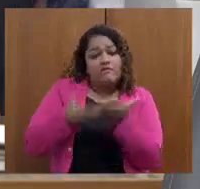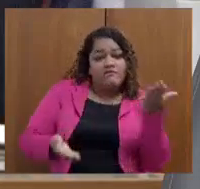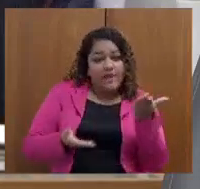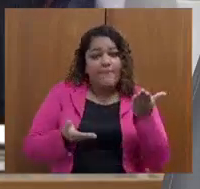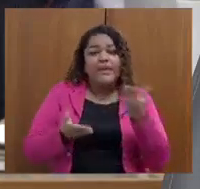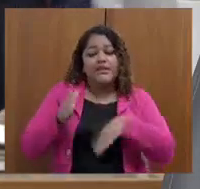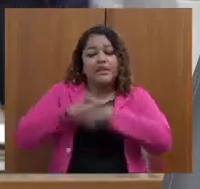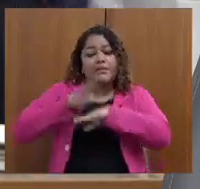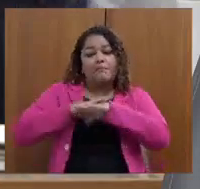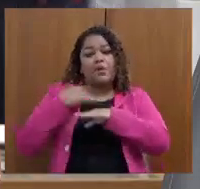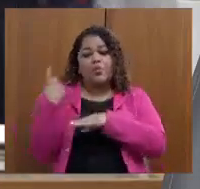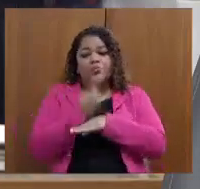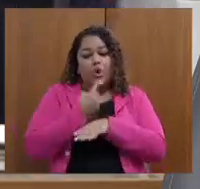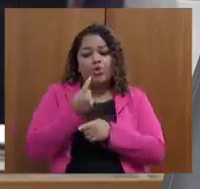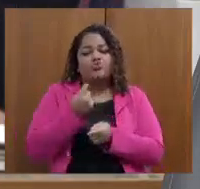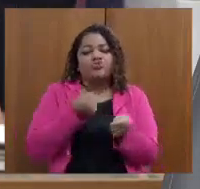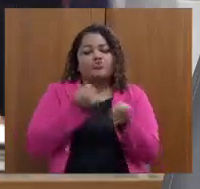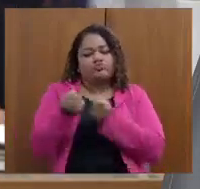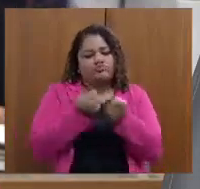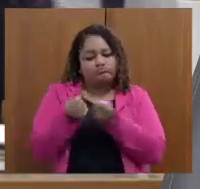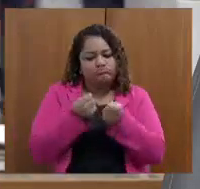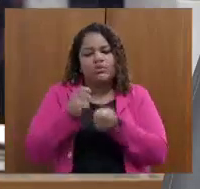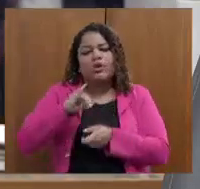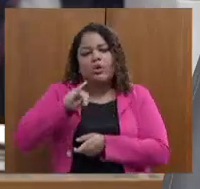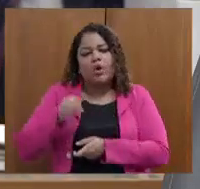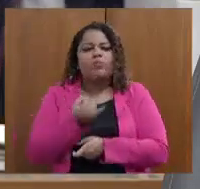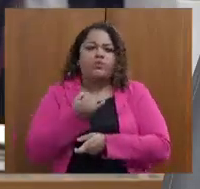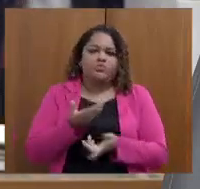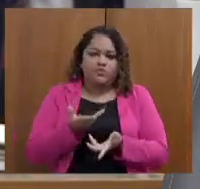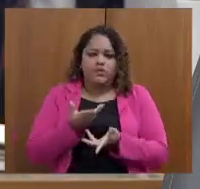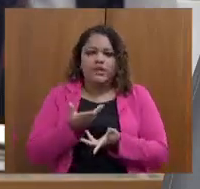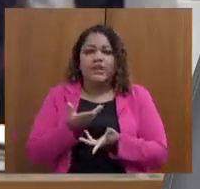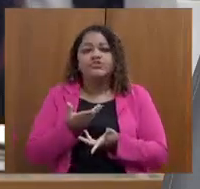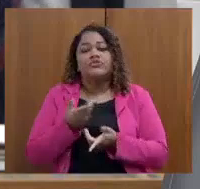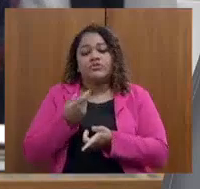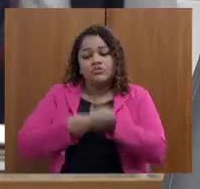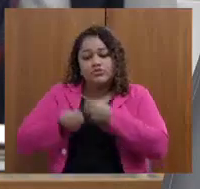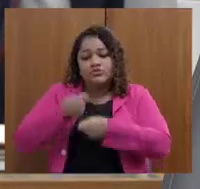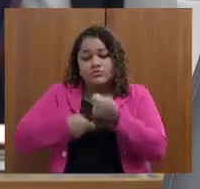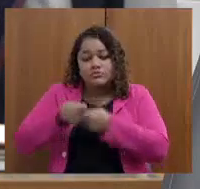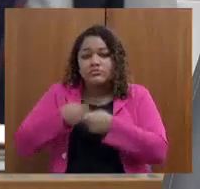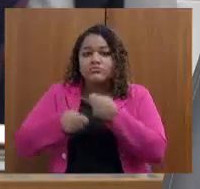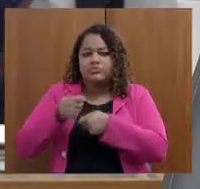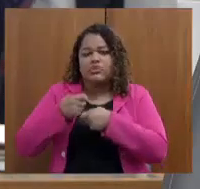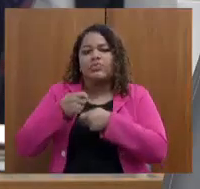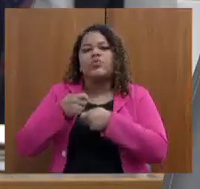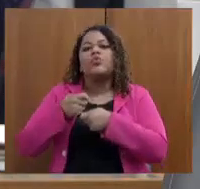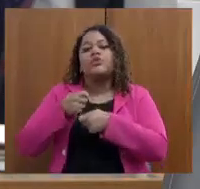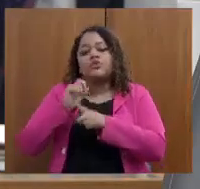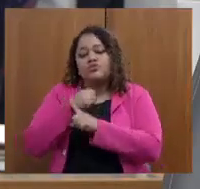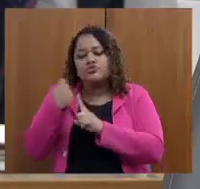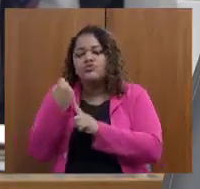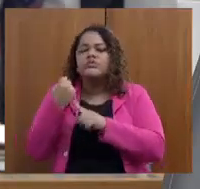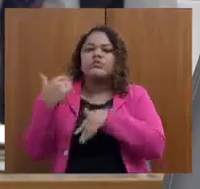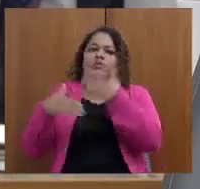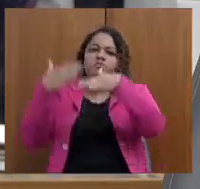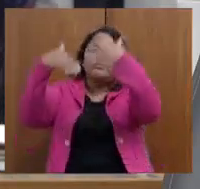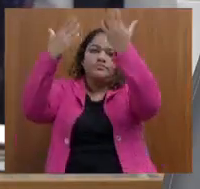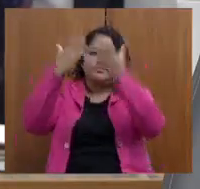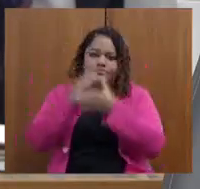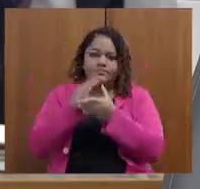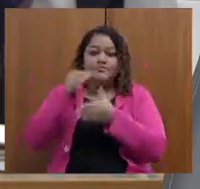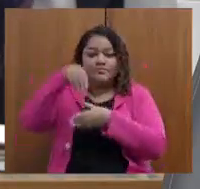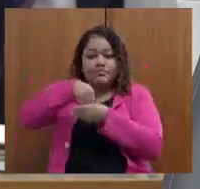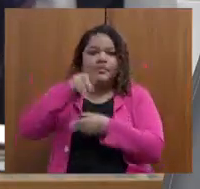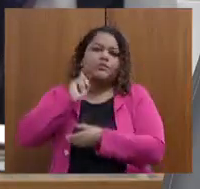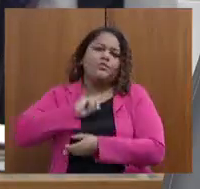soberanamente organizar o nosso desenvolvimento econômico e social no estado sobre a fapemiga